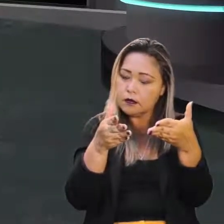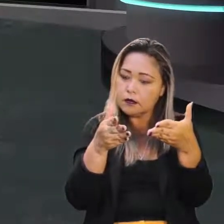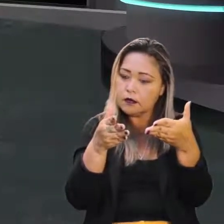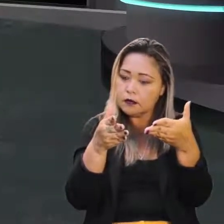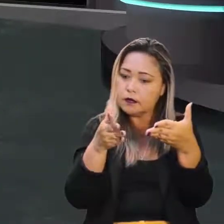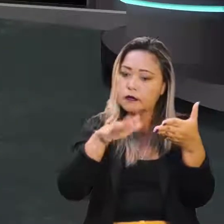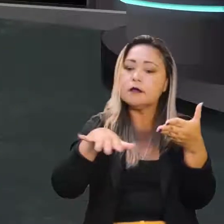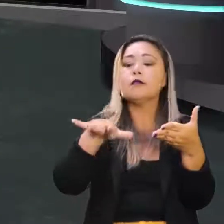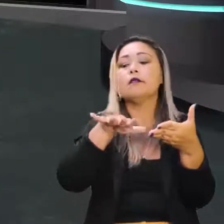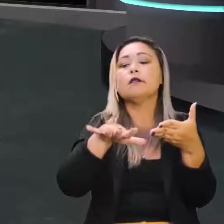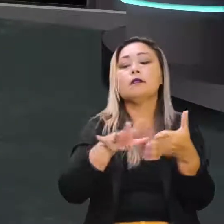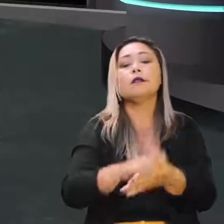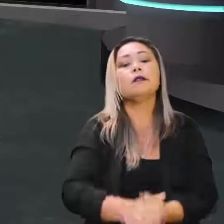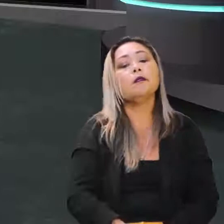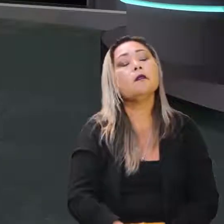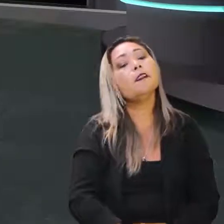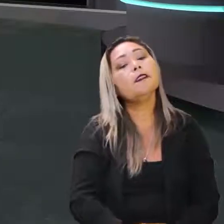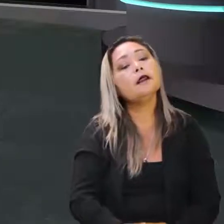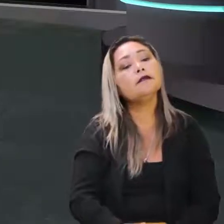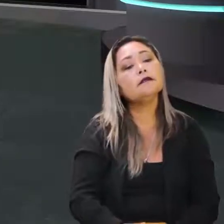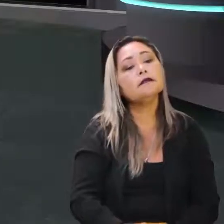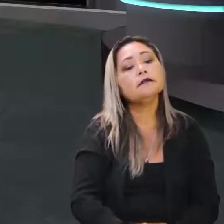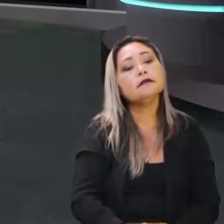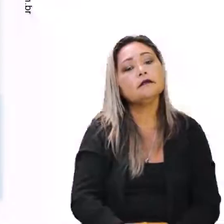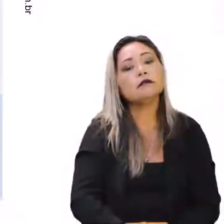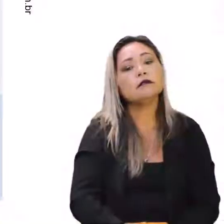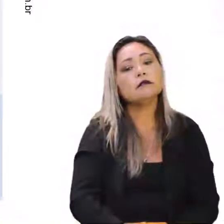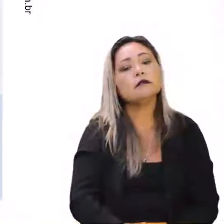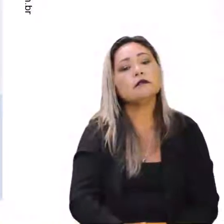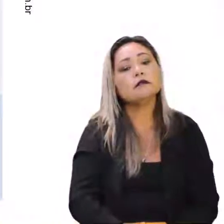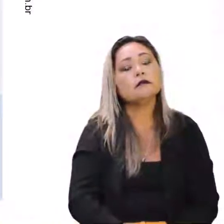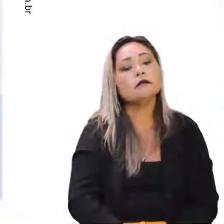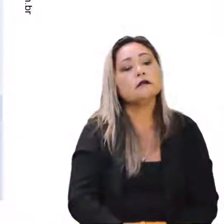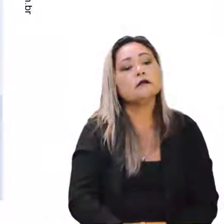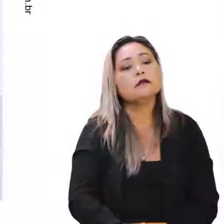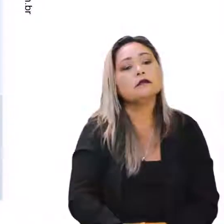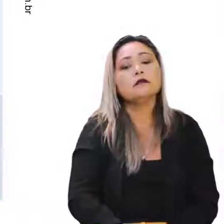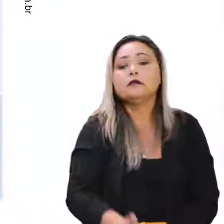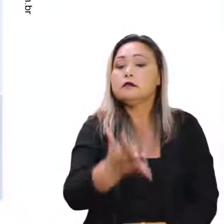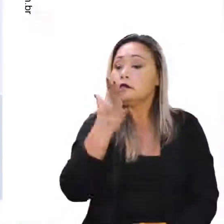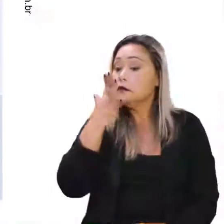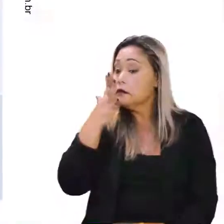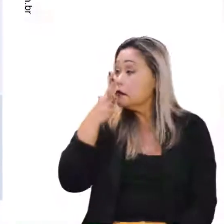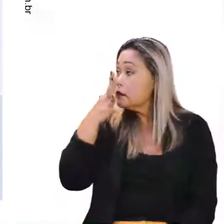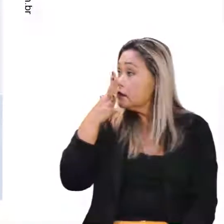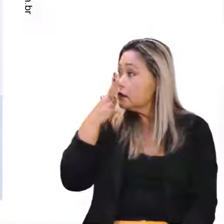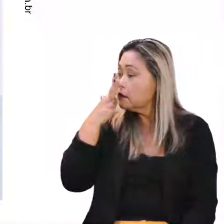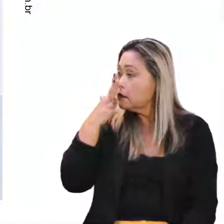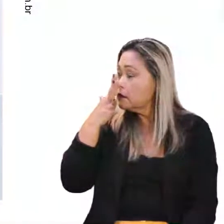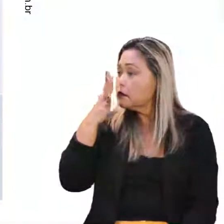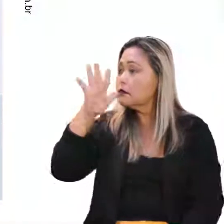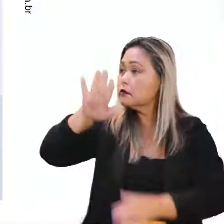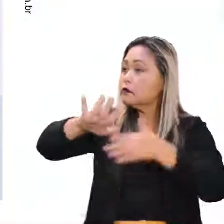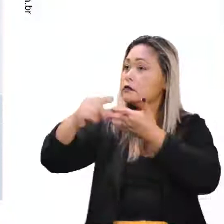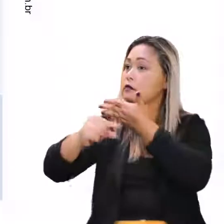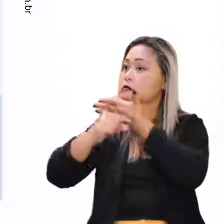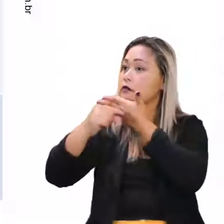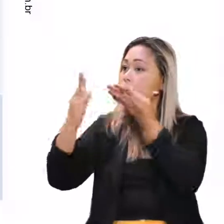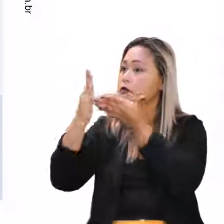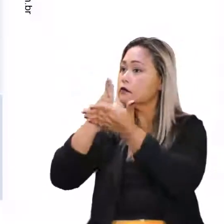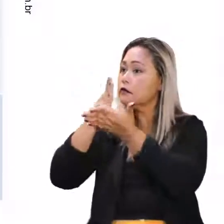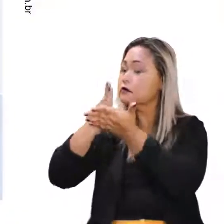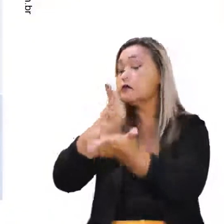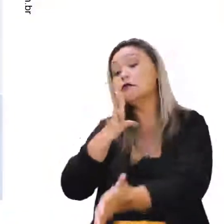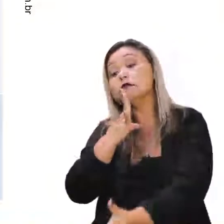nessa instância aí. Verdade. Então, seguindo aqui, observe aí, então, alguns autores